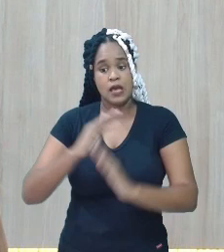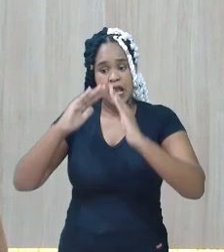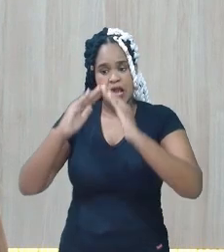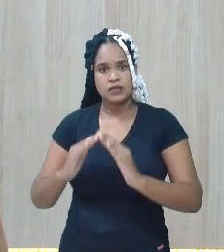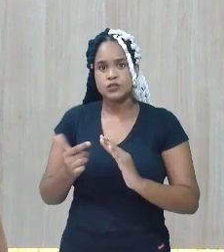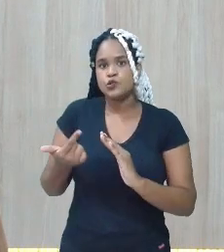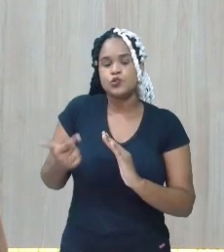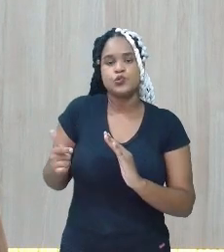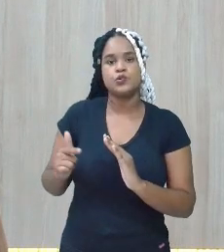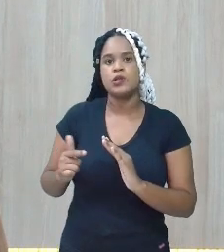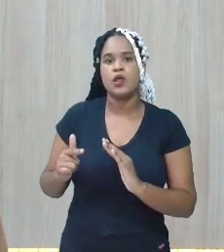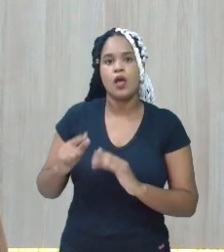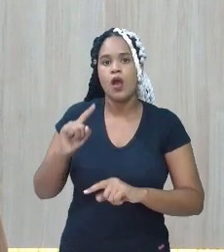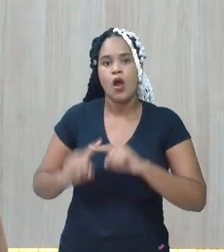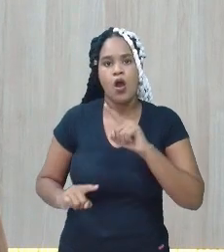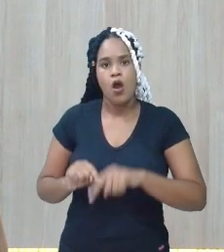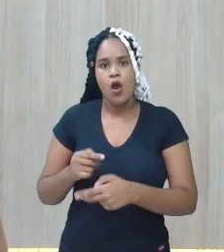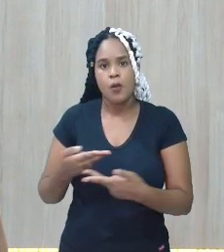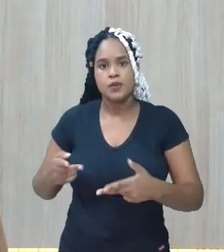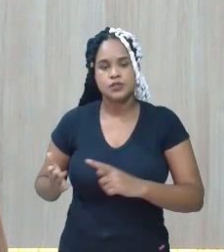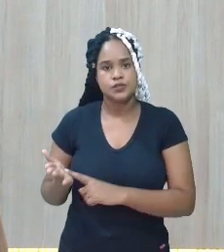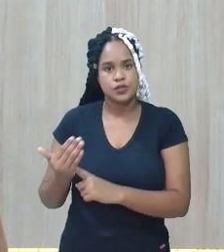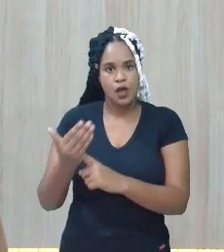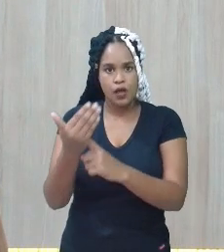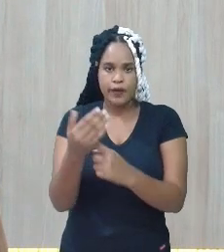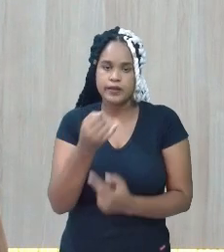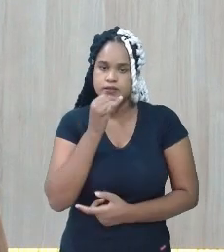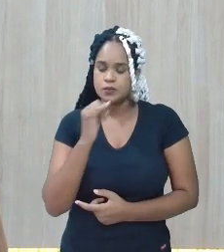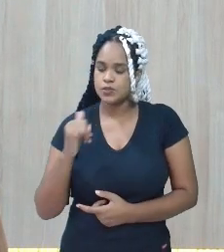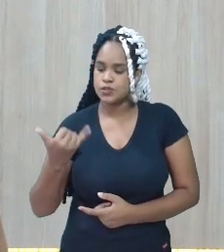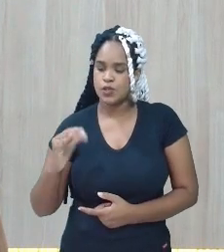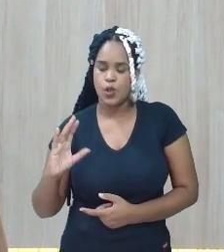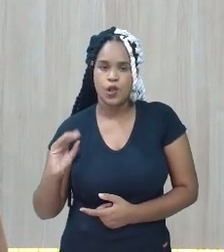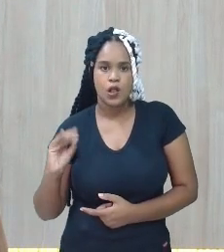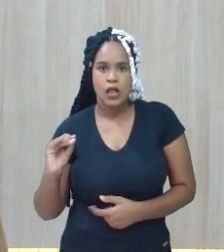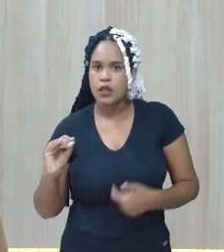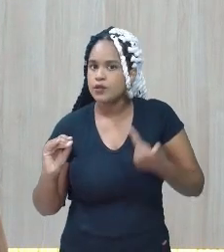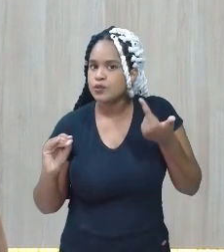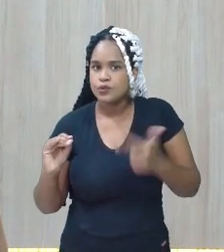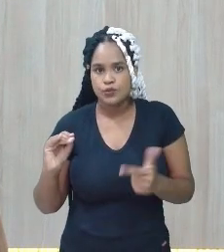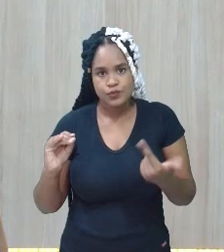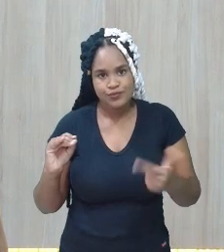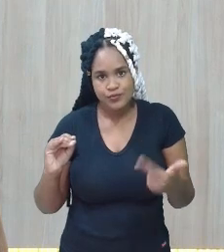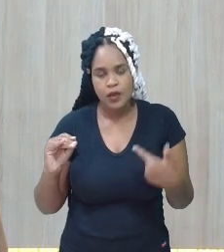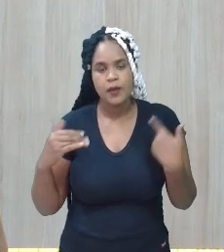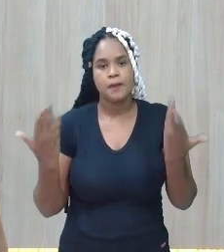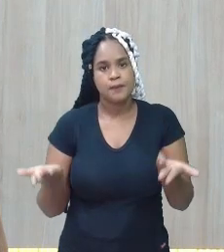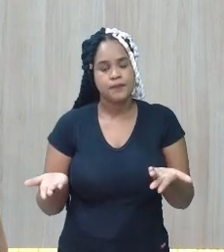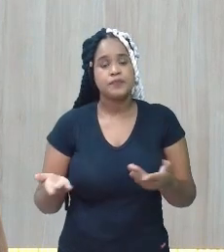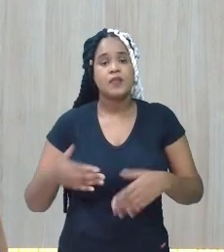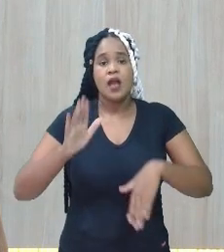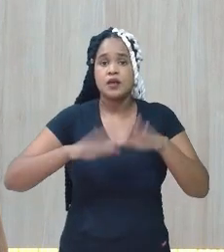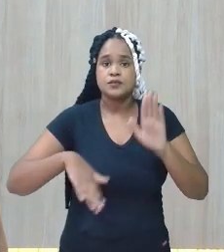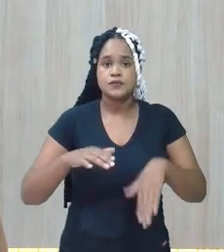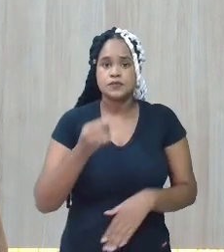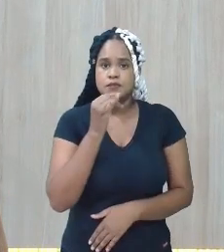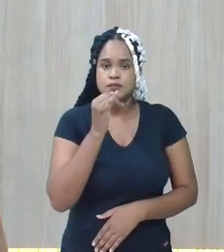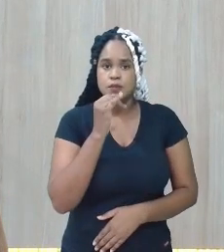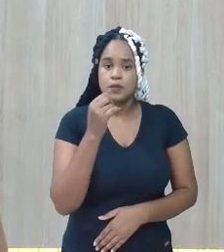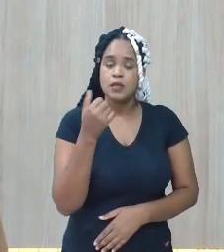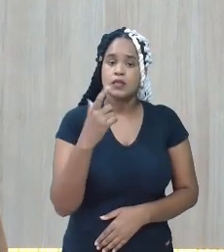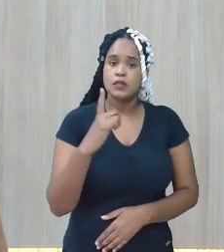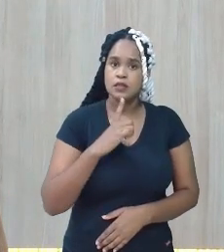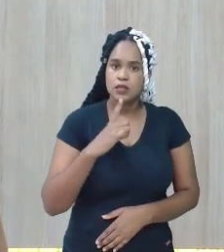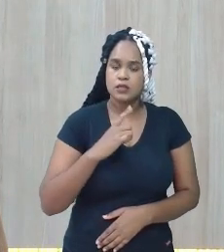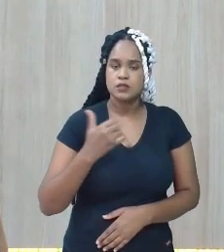de repente só tem um aparelho celular e que o pai vai trabalhar e ele só tem acesso à noite. Muitas vezes tem o celular, mas não